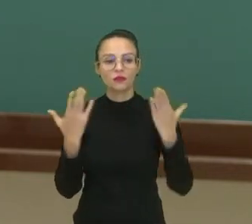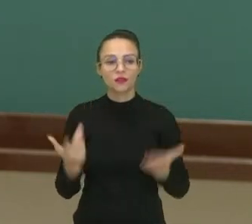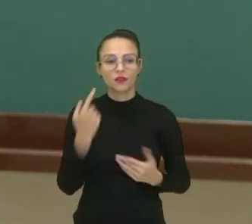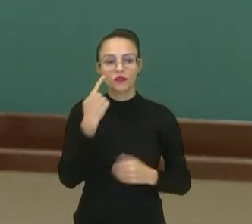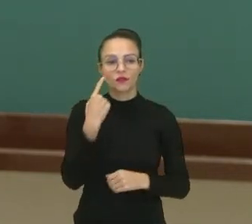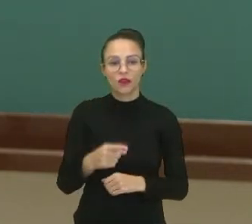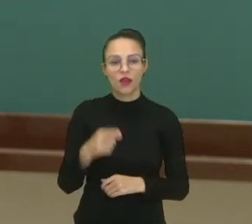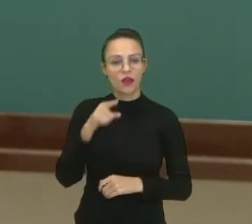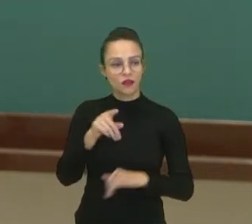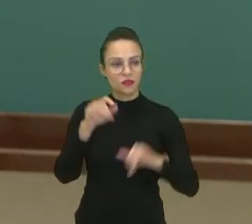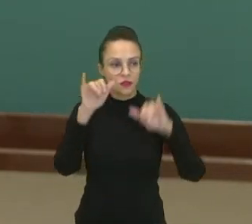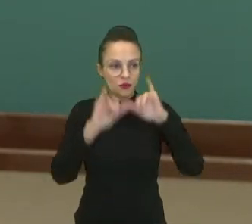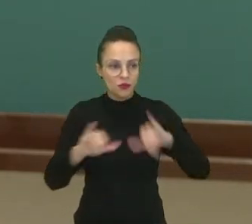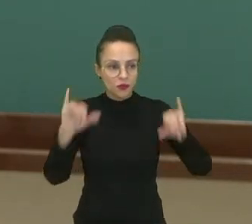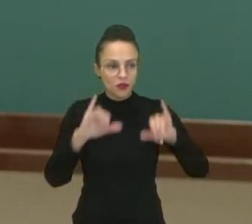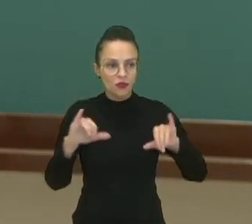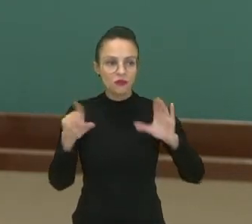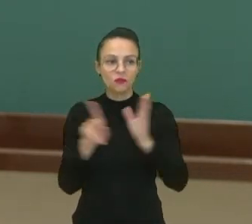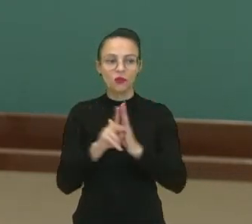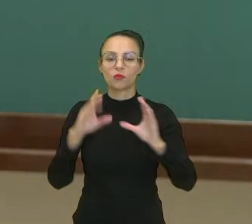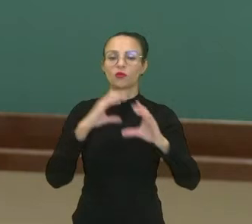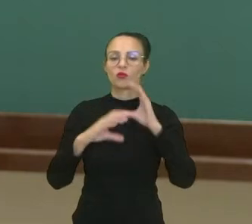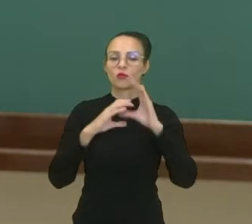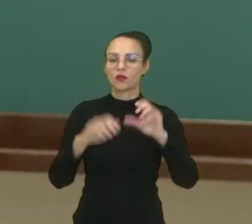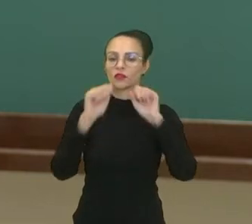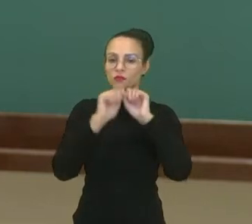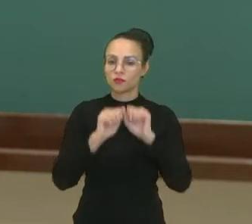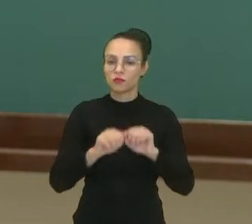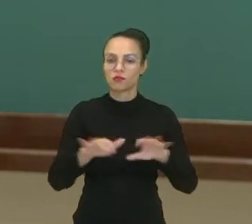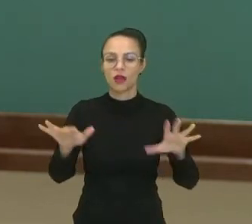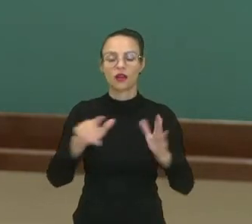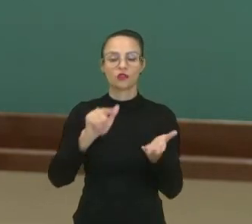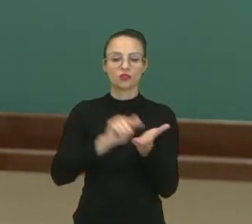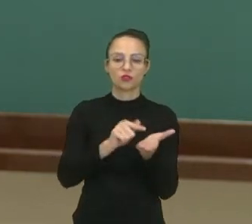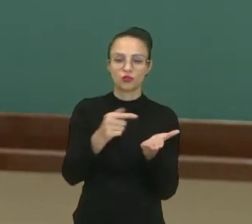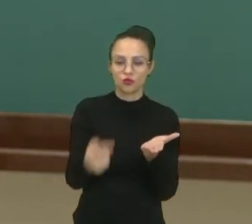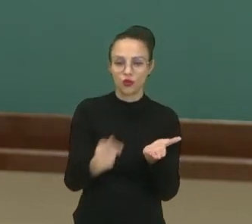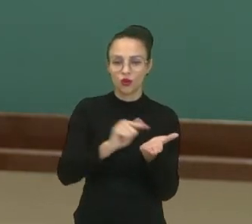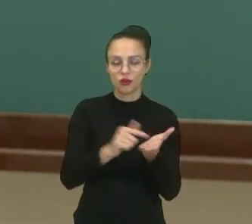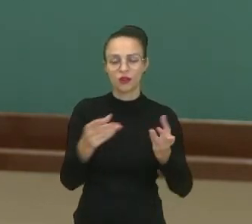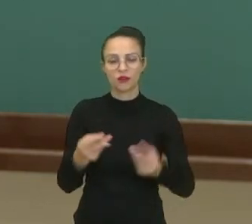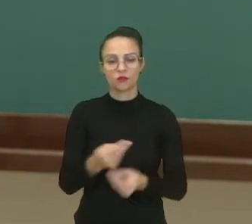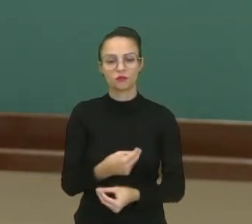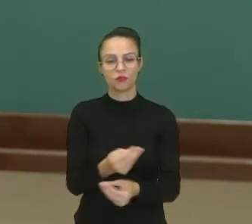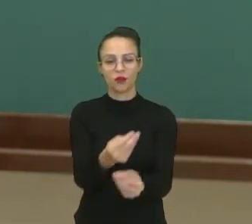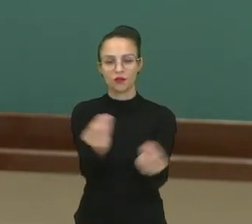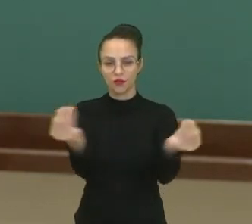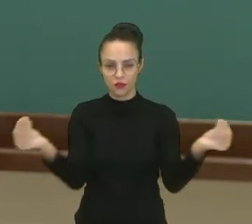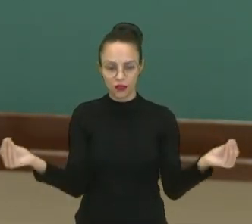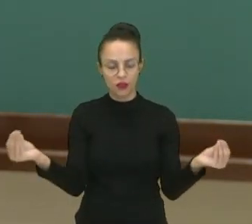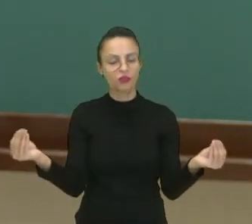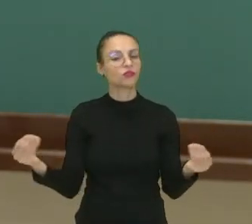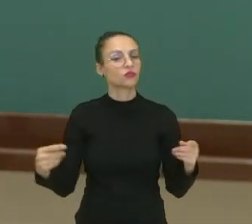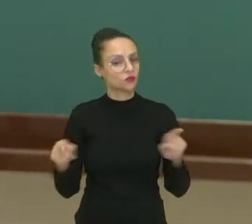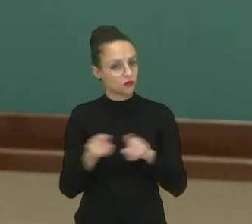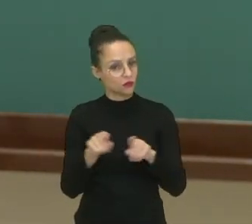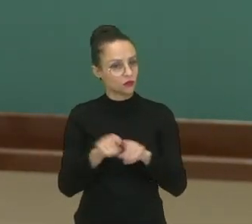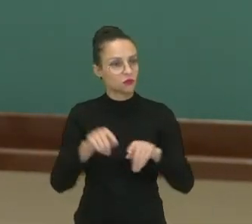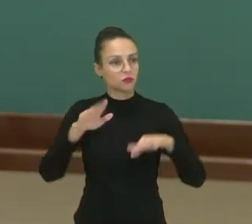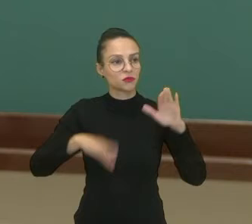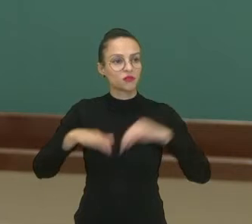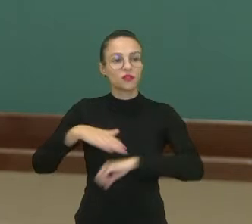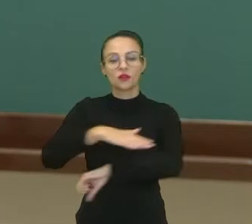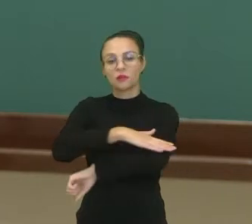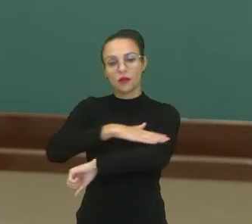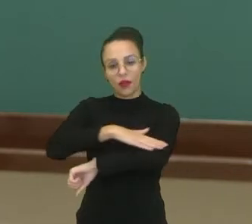essa propaganda feita em comunicação de massa, jornal, panfletagem, de repente até numa